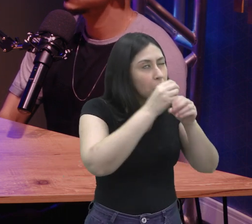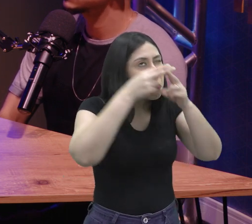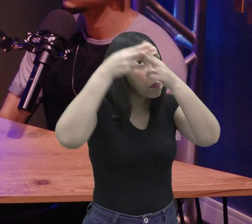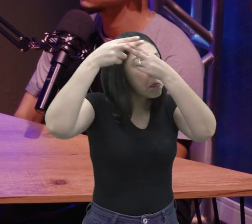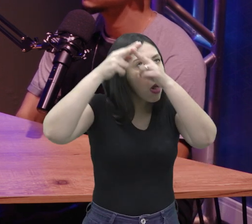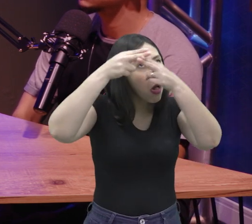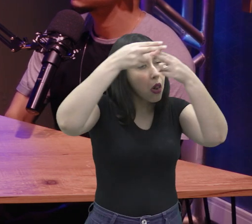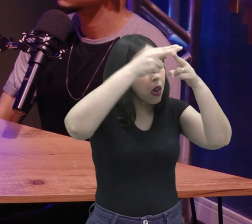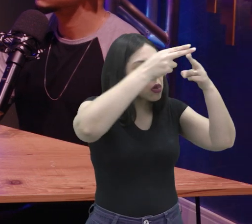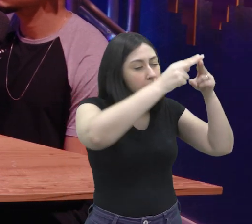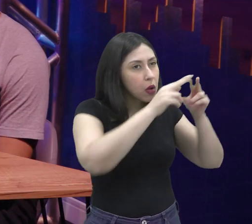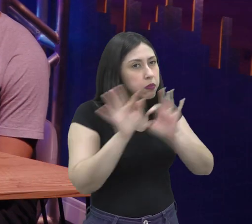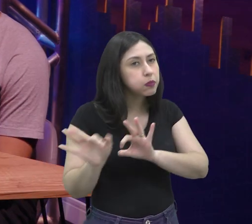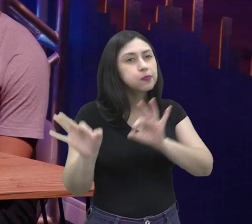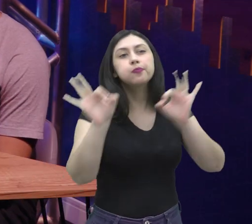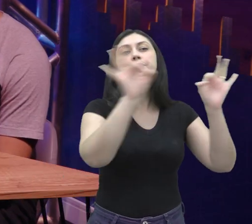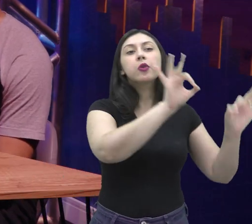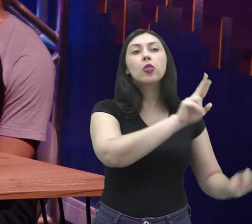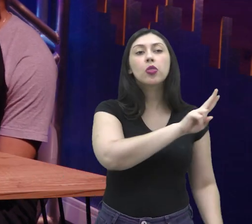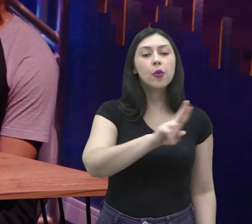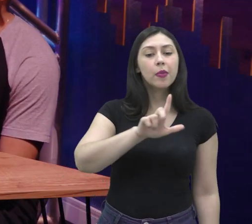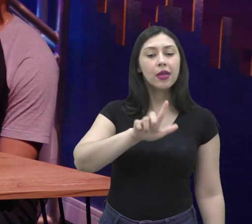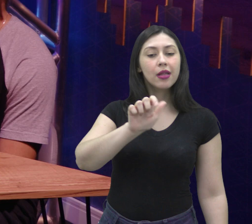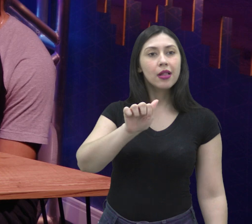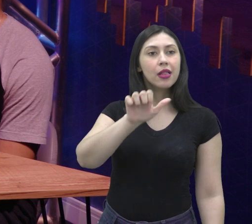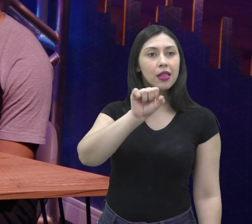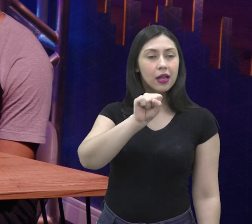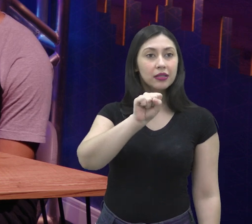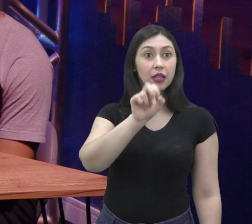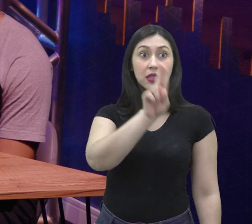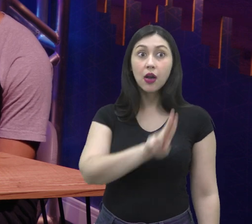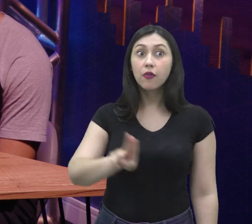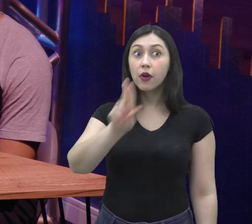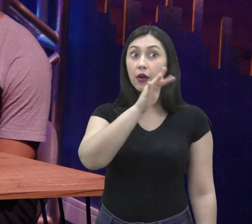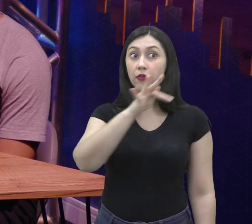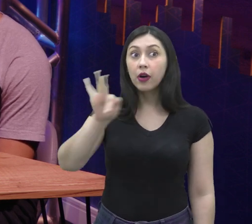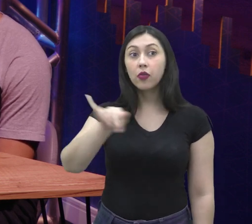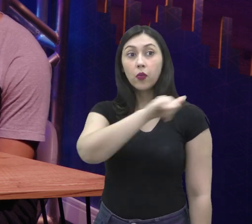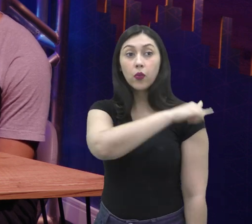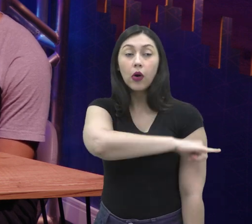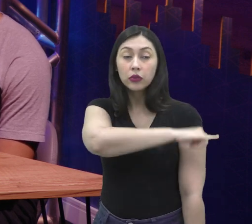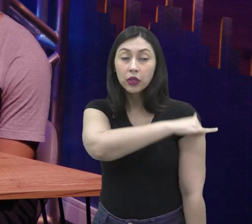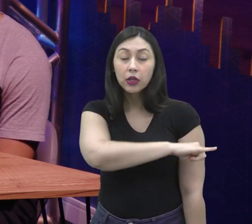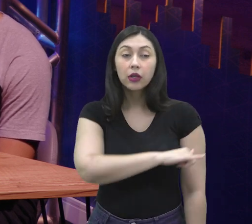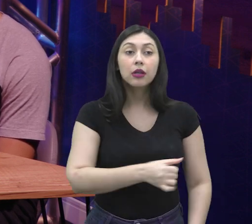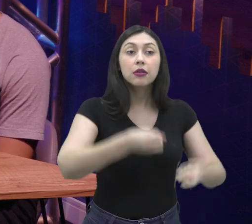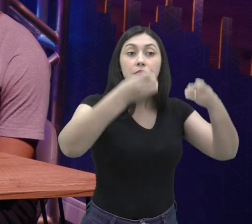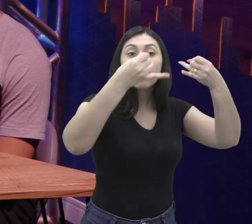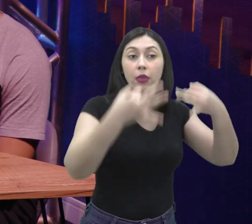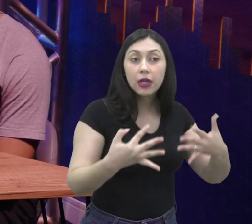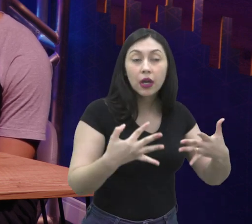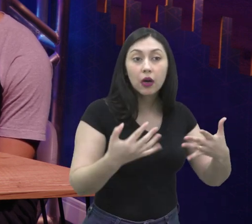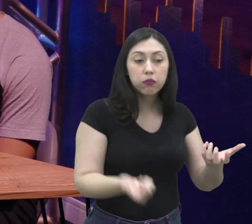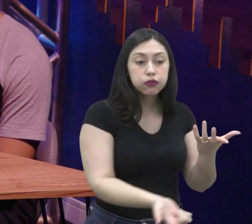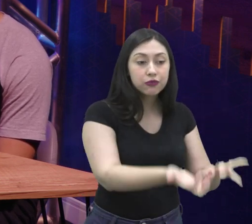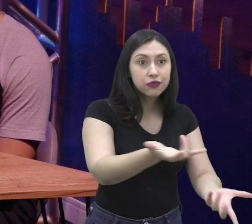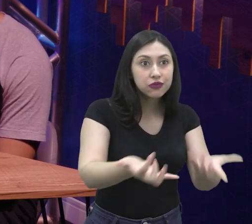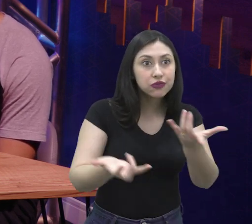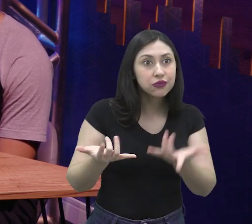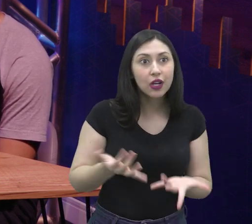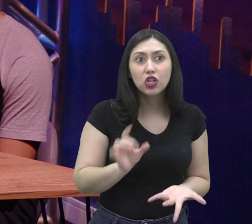de Satélites Ambientais, a LASA, da Universidade Federal do Rio de Janeiro. E ela fala que de todos os incêndios que acontecem no Brasil, cerca